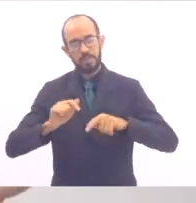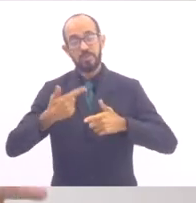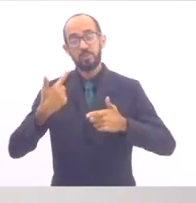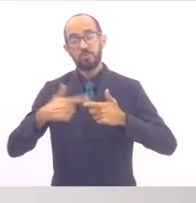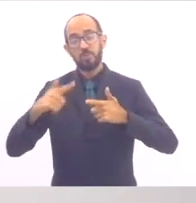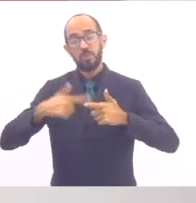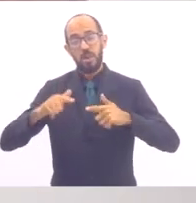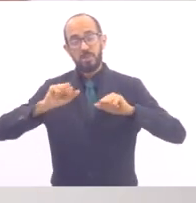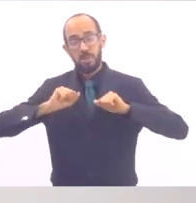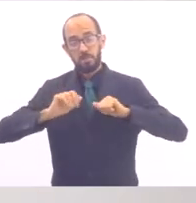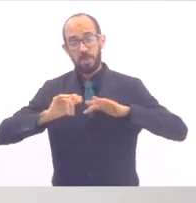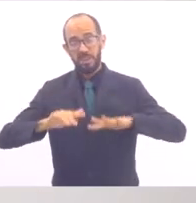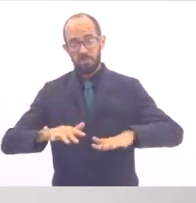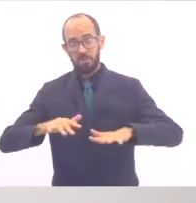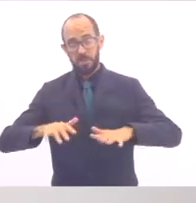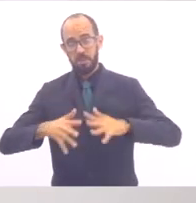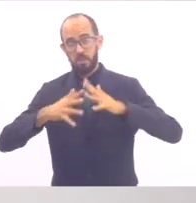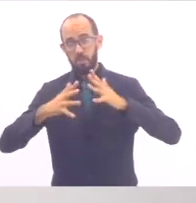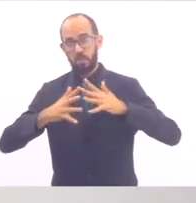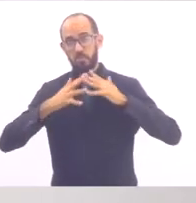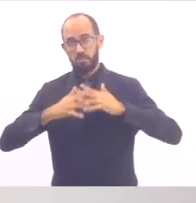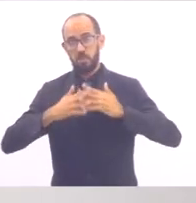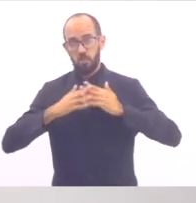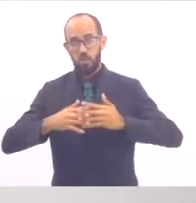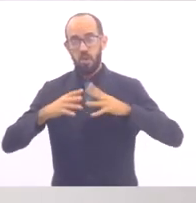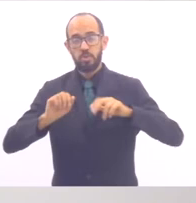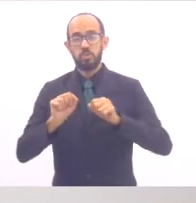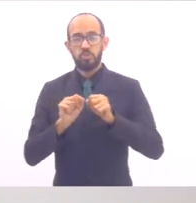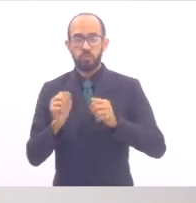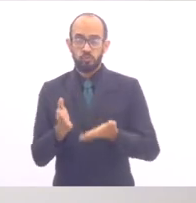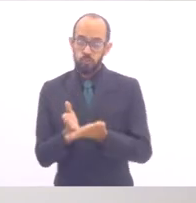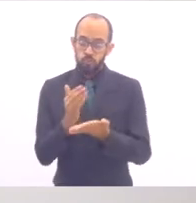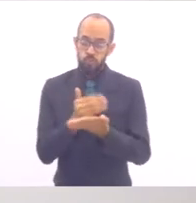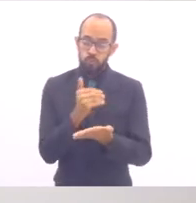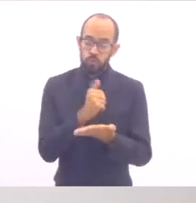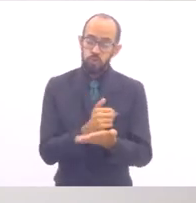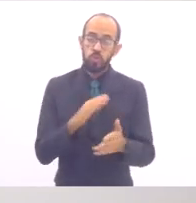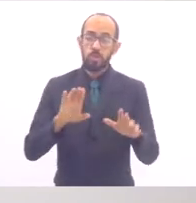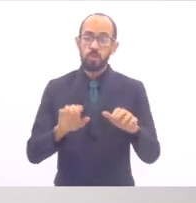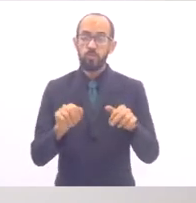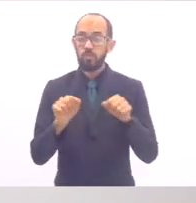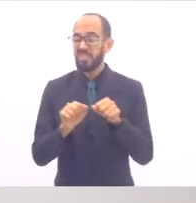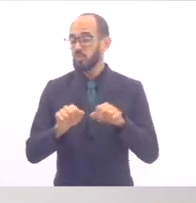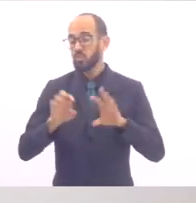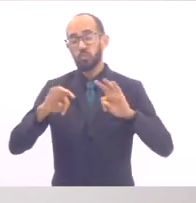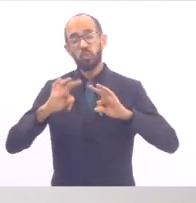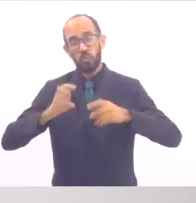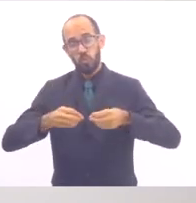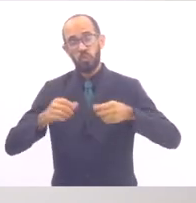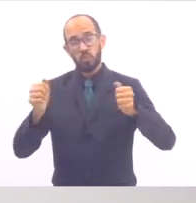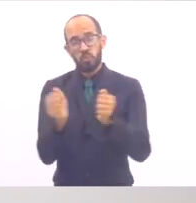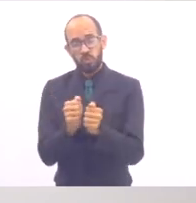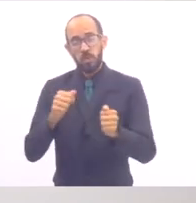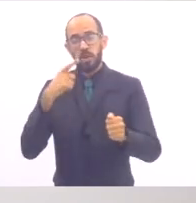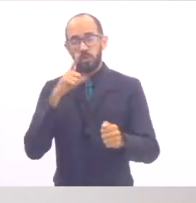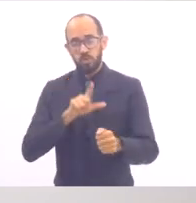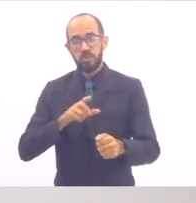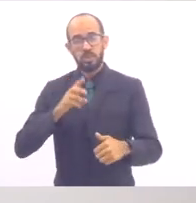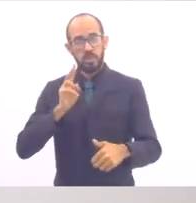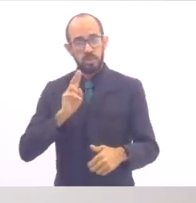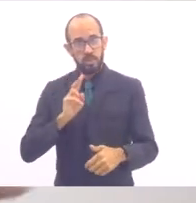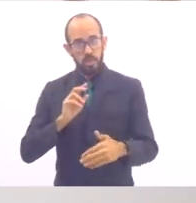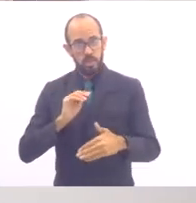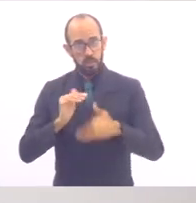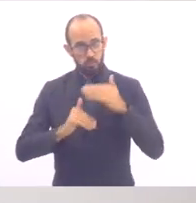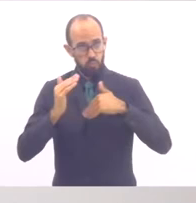Então, a gente dividiu e soltou todo mundo junto para elas irem acontecendo de forma progressiva e continuada e junto.